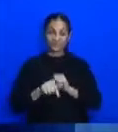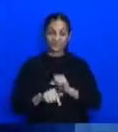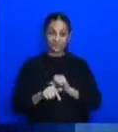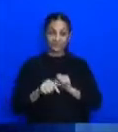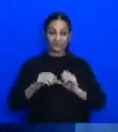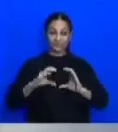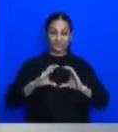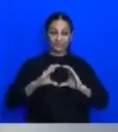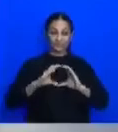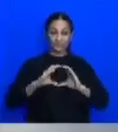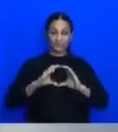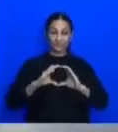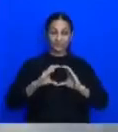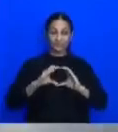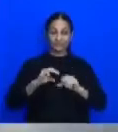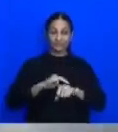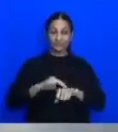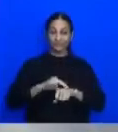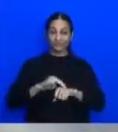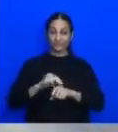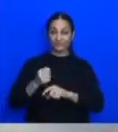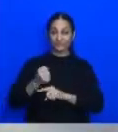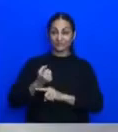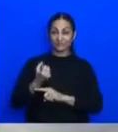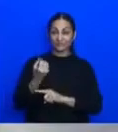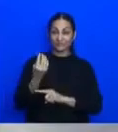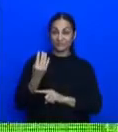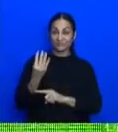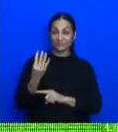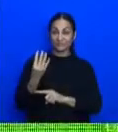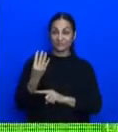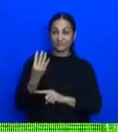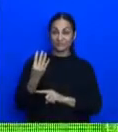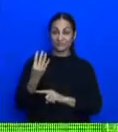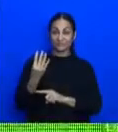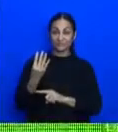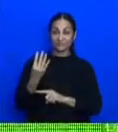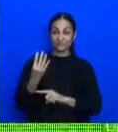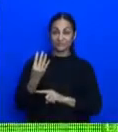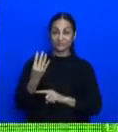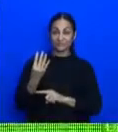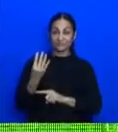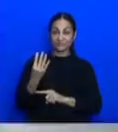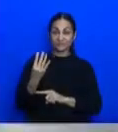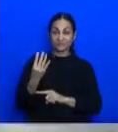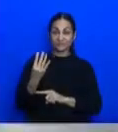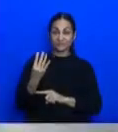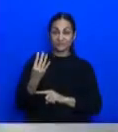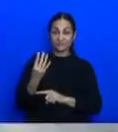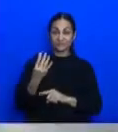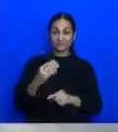7. Bola marrom, número 4.